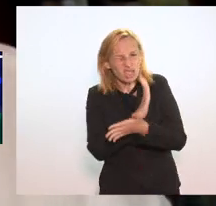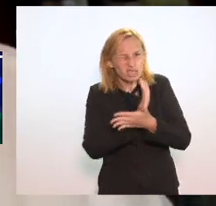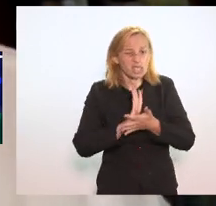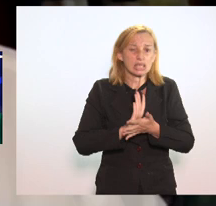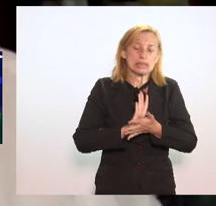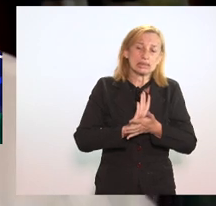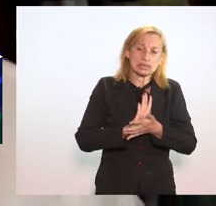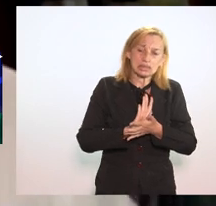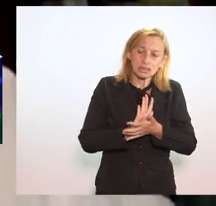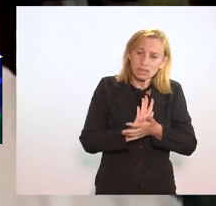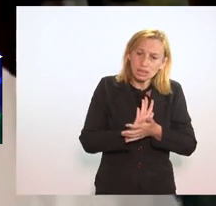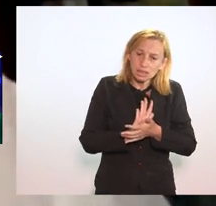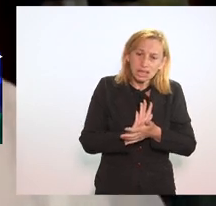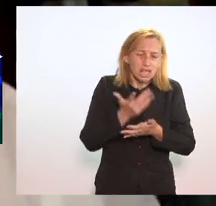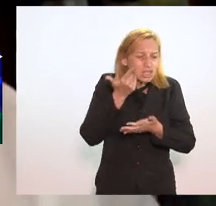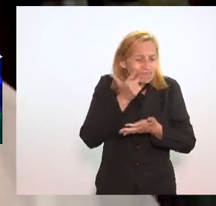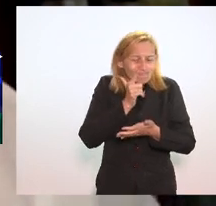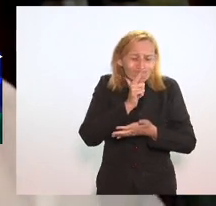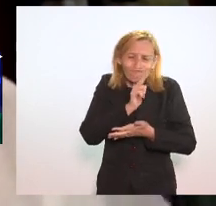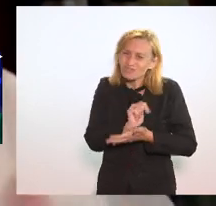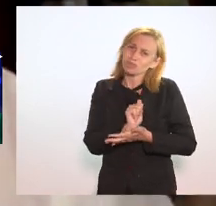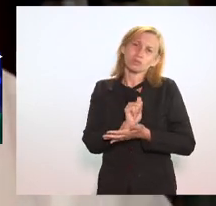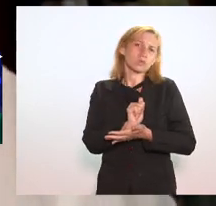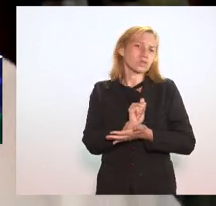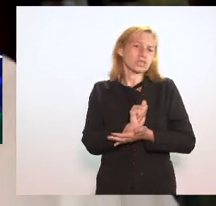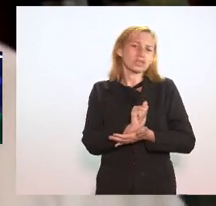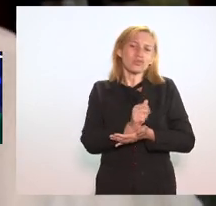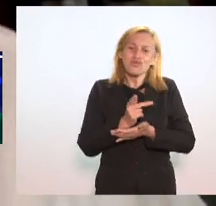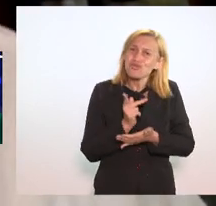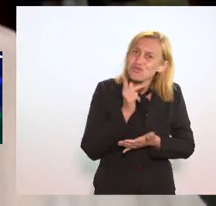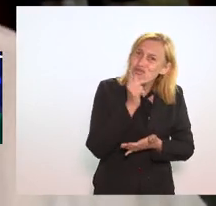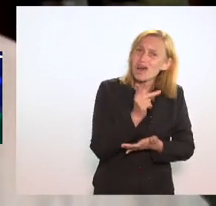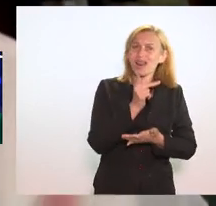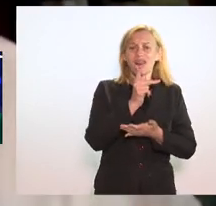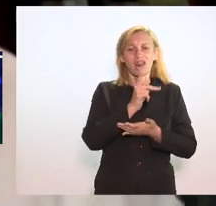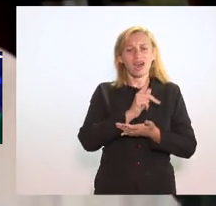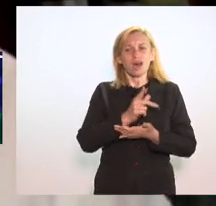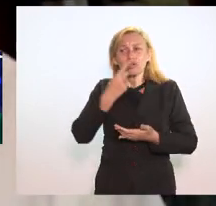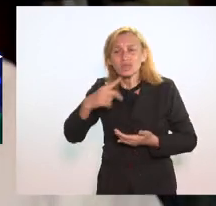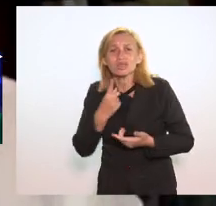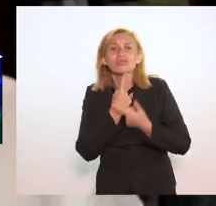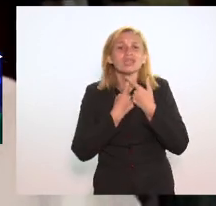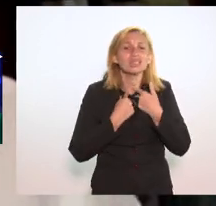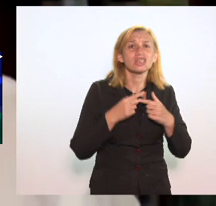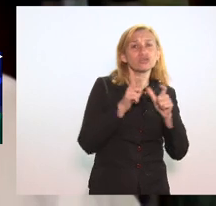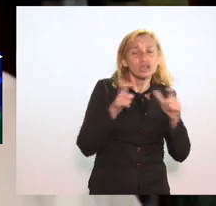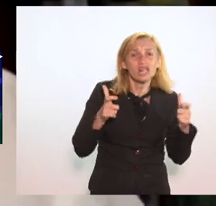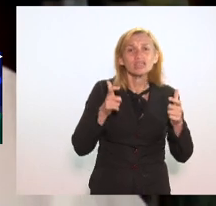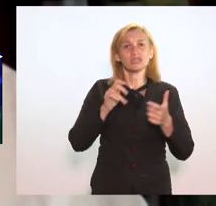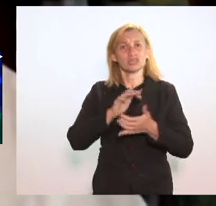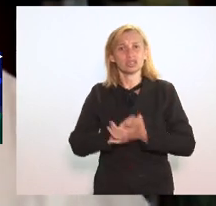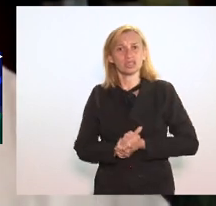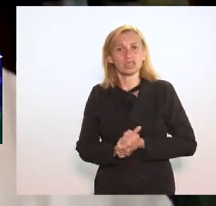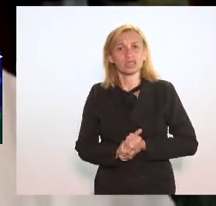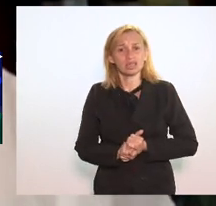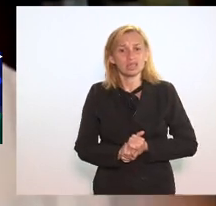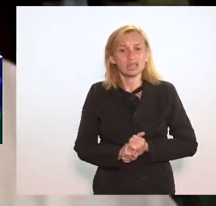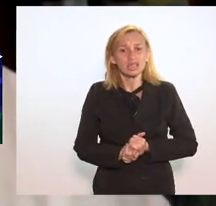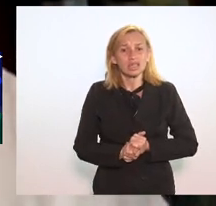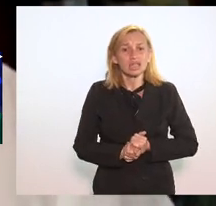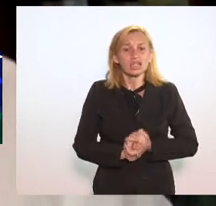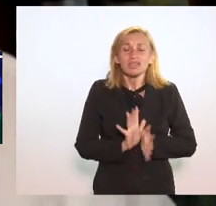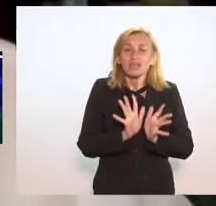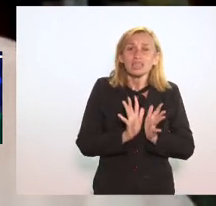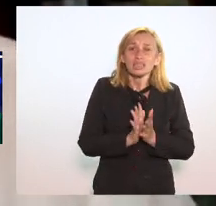ele não conseguiu Expressar e seu desejo maior o e